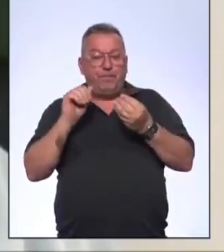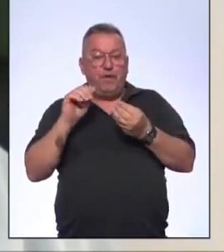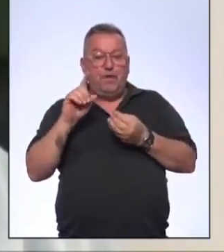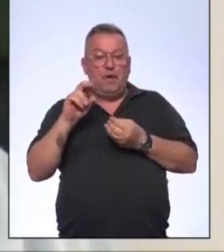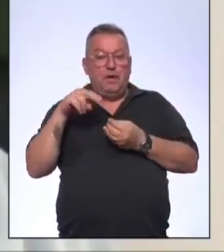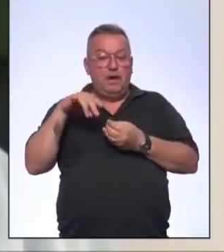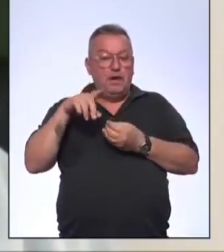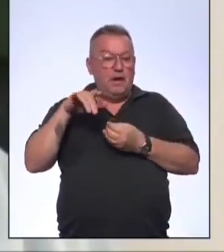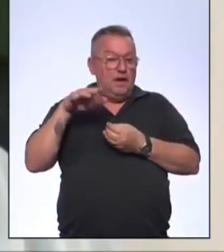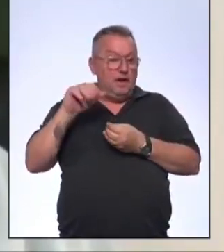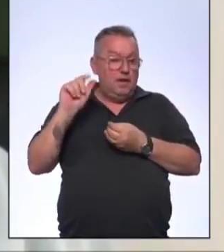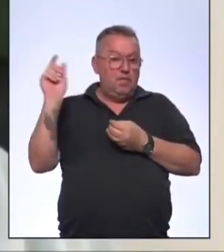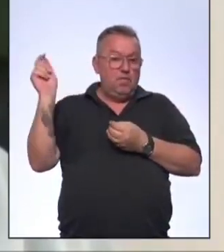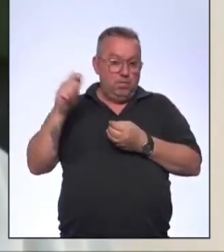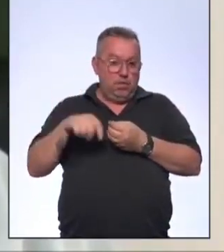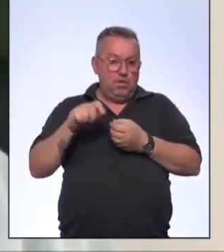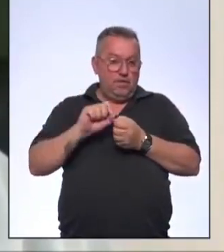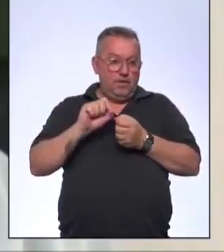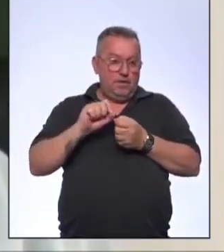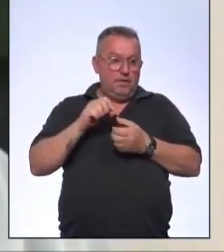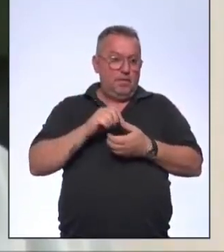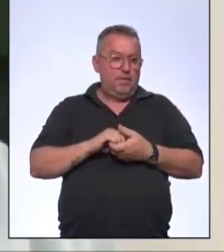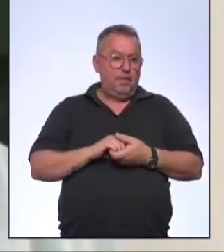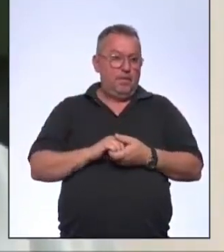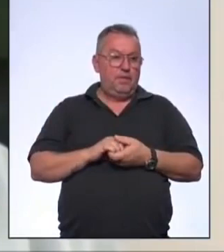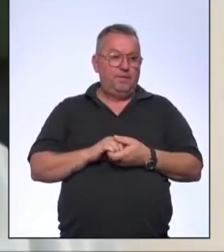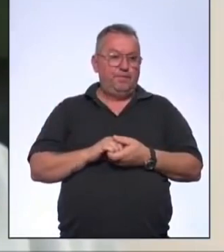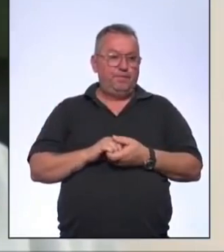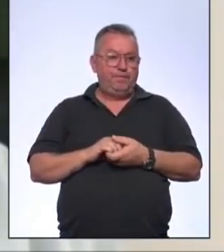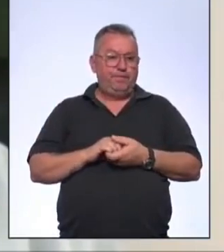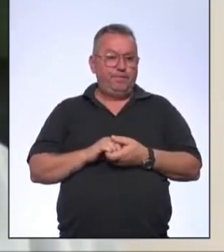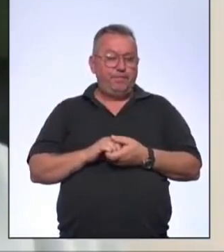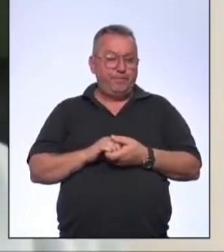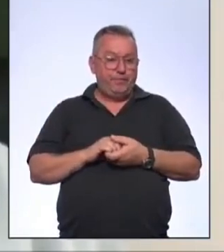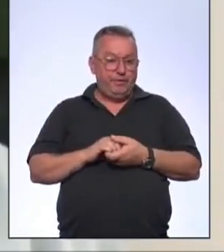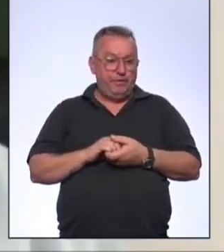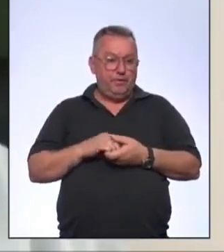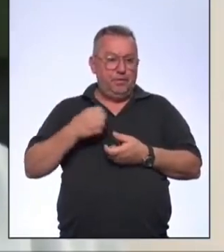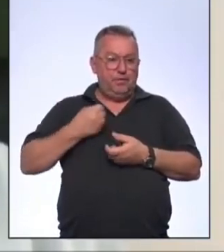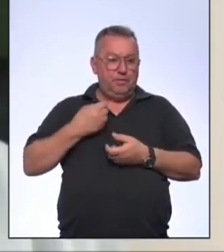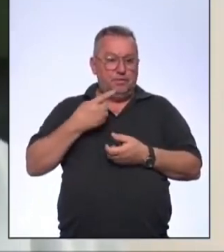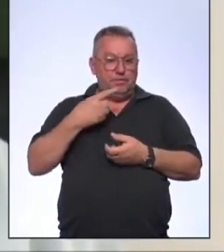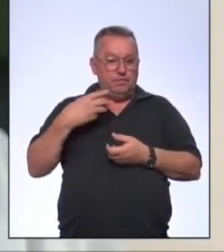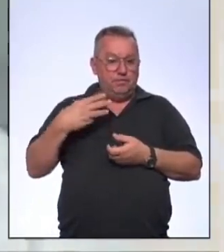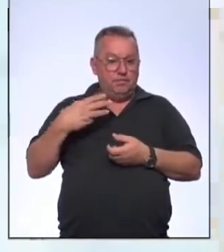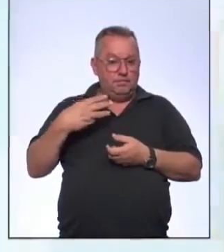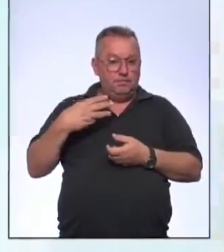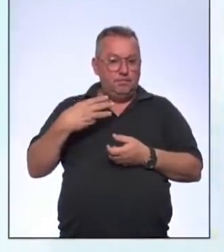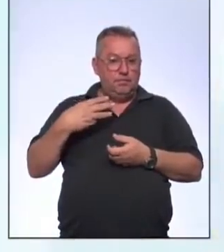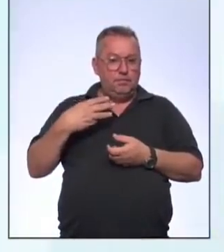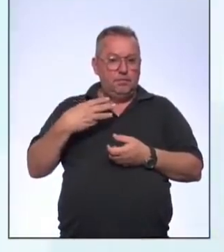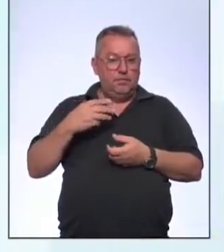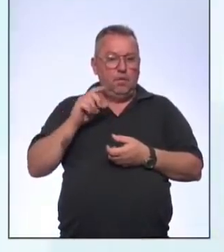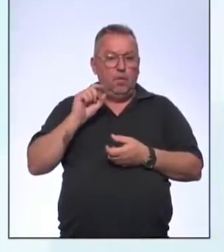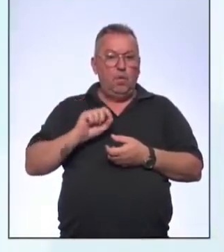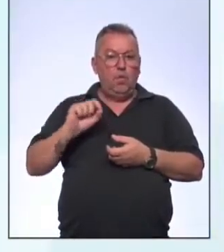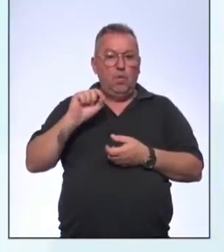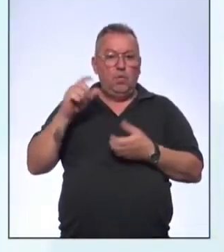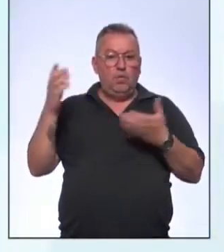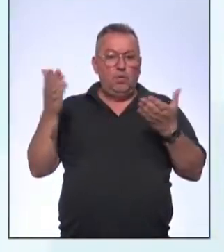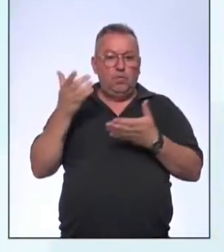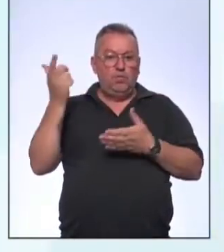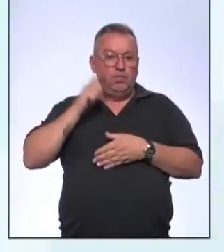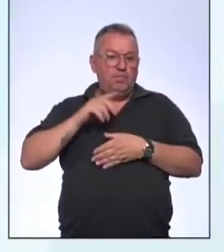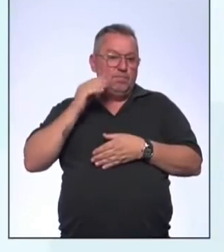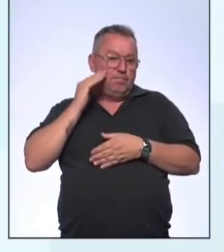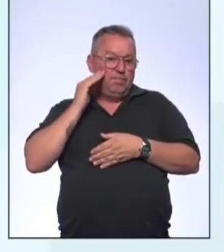pode afetar o seu comportamento. Bom, no slide 13, acho, tá aí, o que aprendemos hoje?